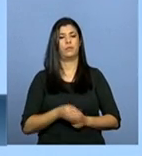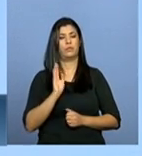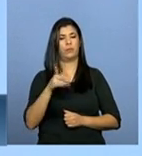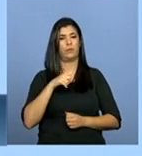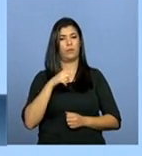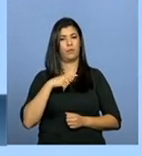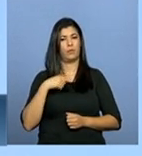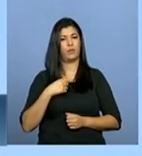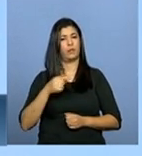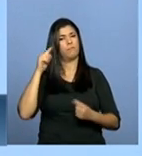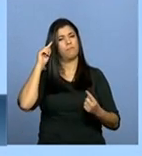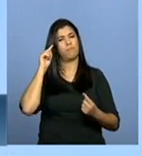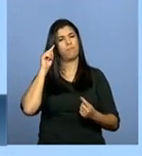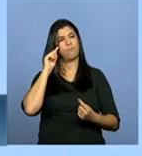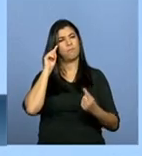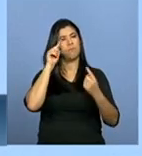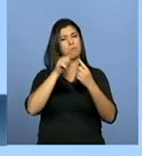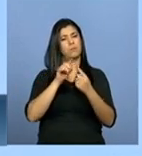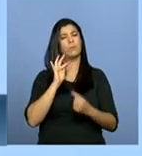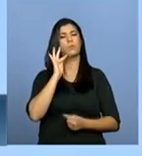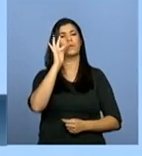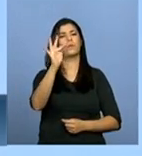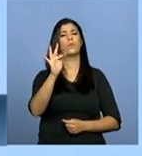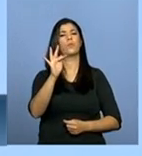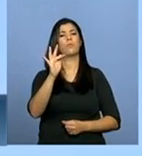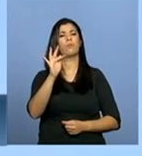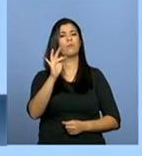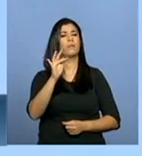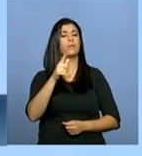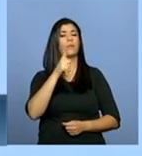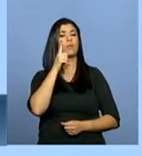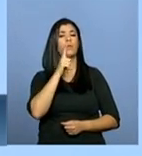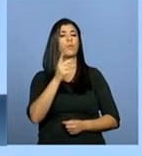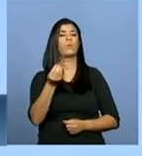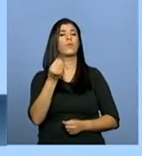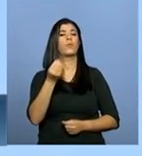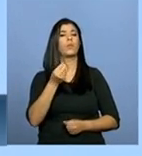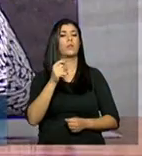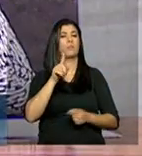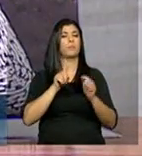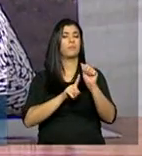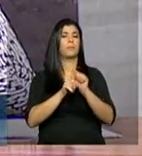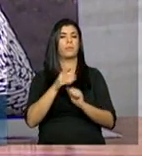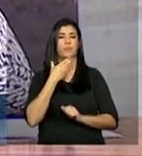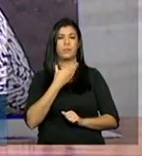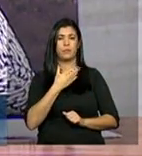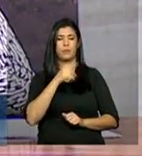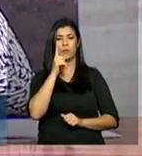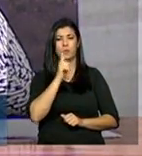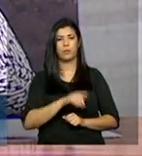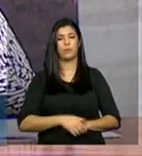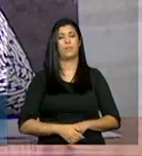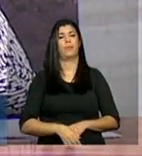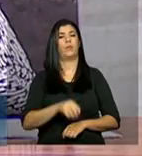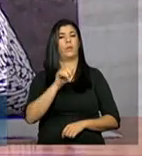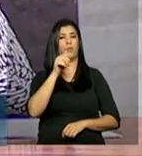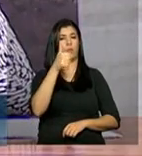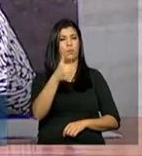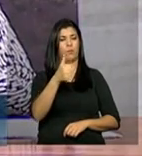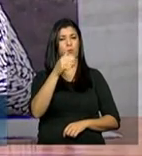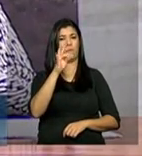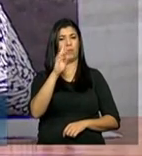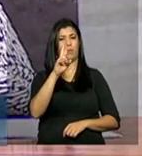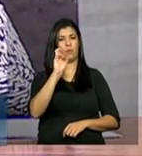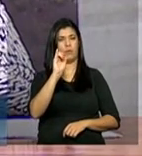uma previsão hoje a respeito de quanto alcançaremos até dezembro, será 1 trilhão e 66